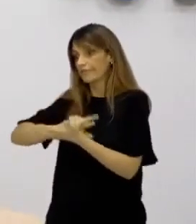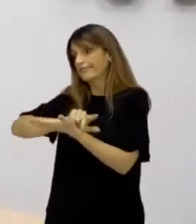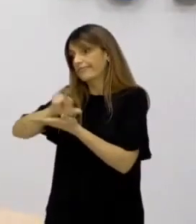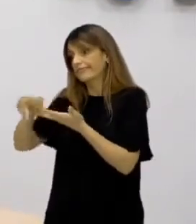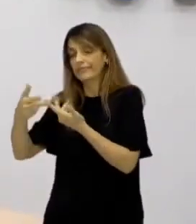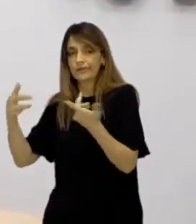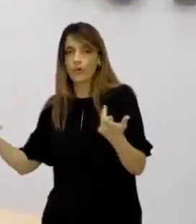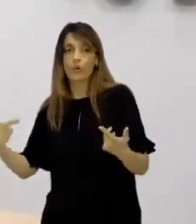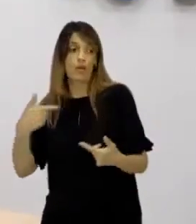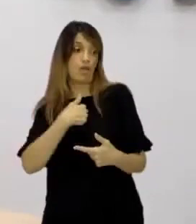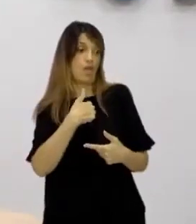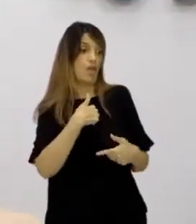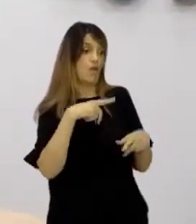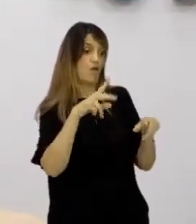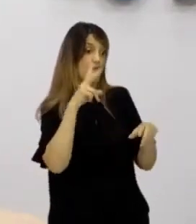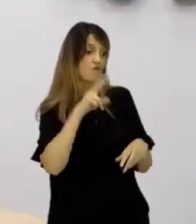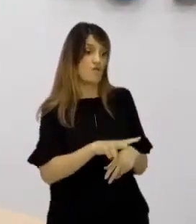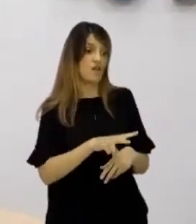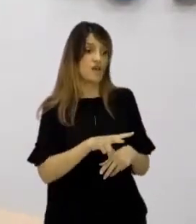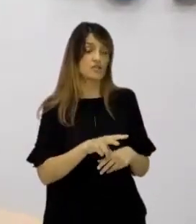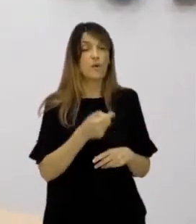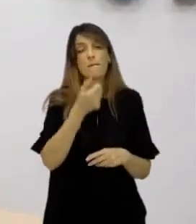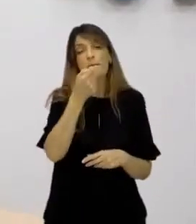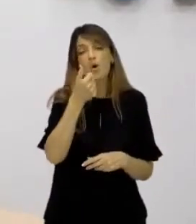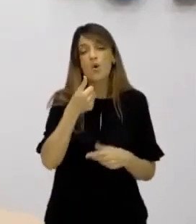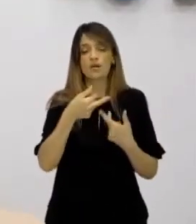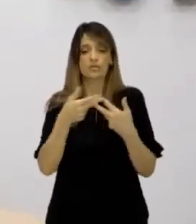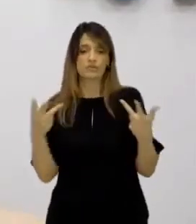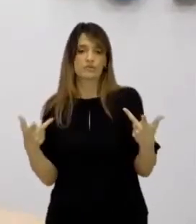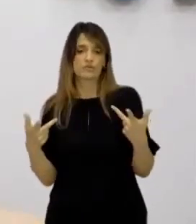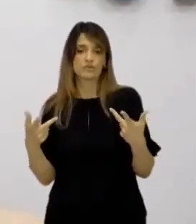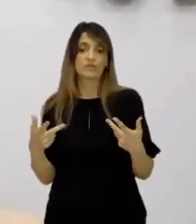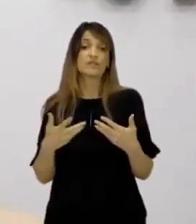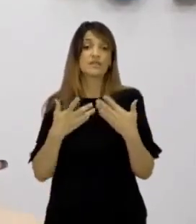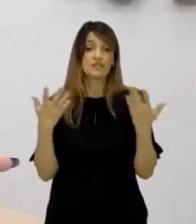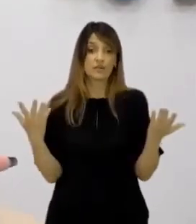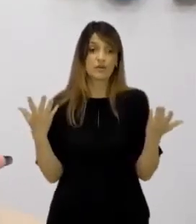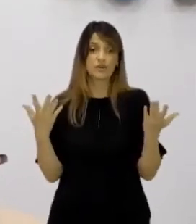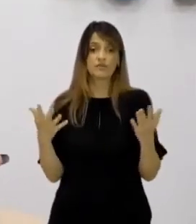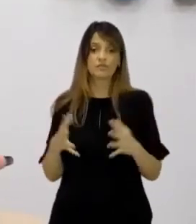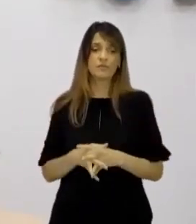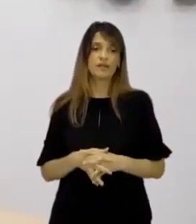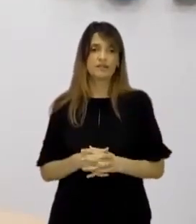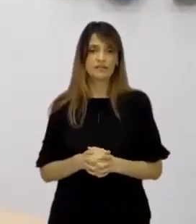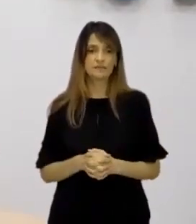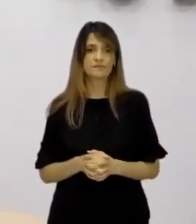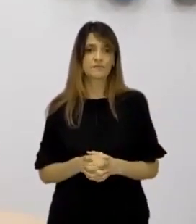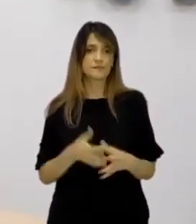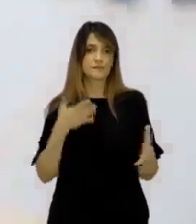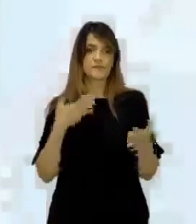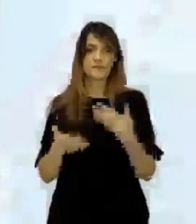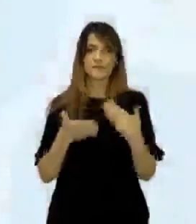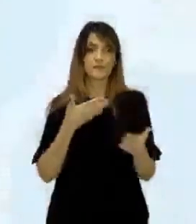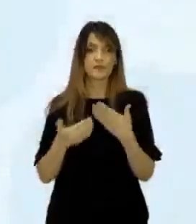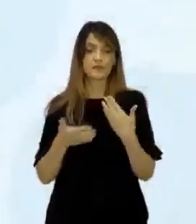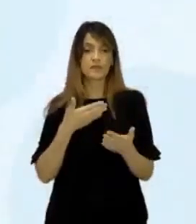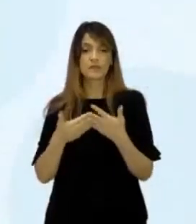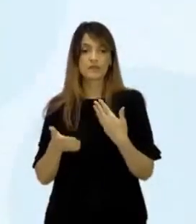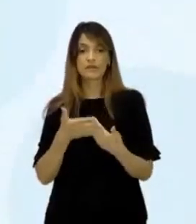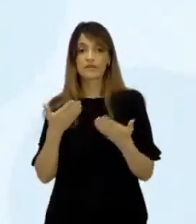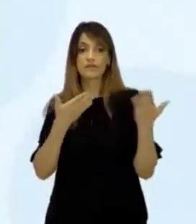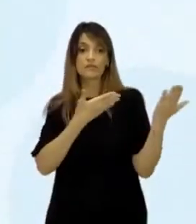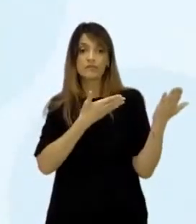disso. Então, a rede, o acesso à rede tem que ser neutro, né? E também ele vai ali responsabilizar os agentes de acordo com as